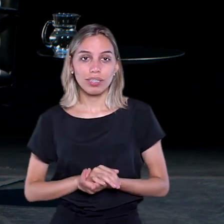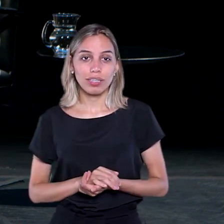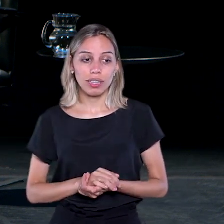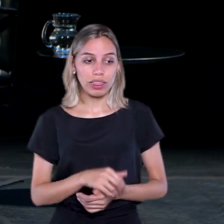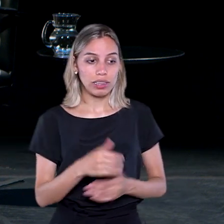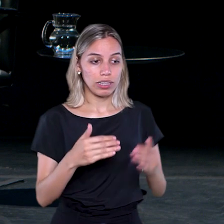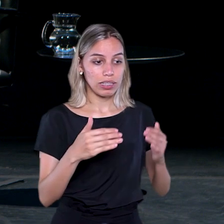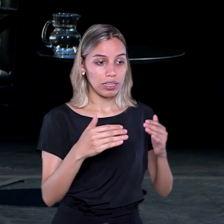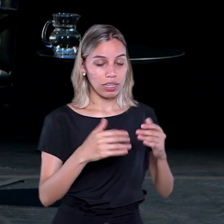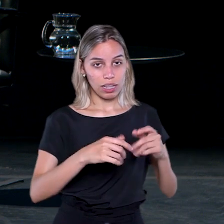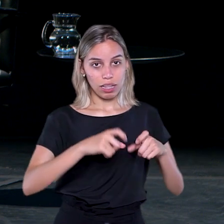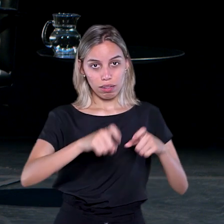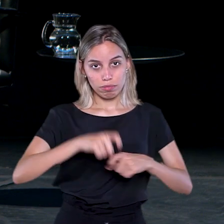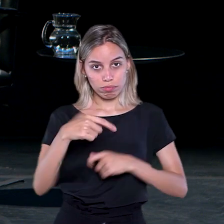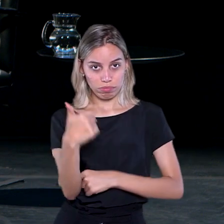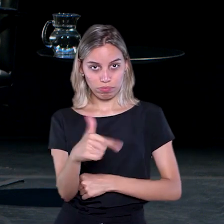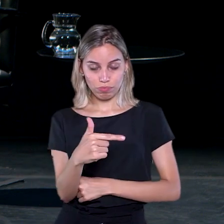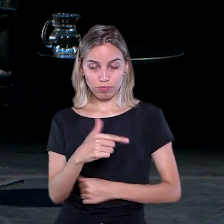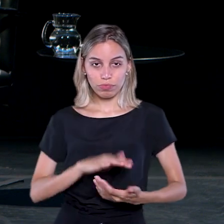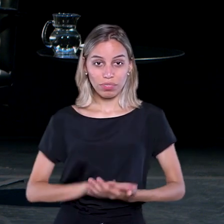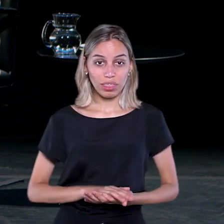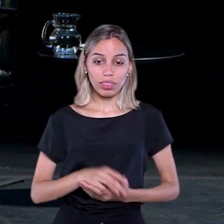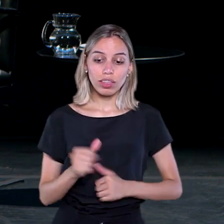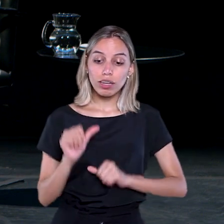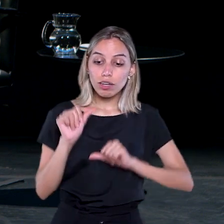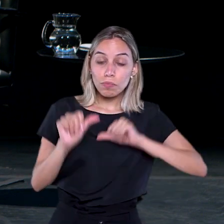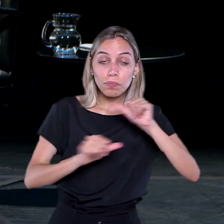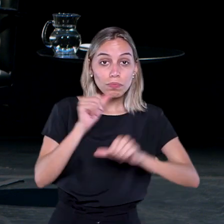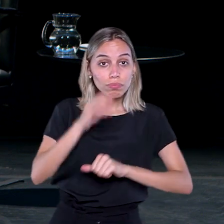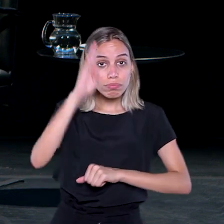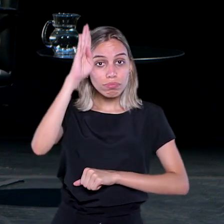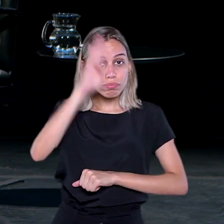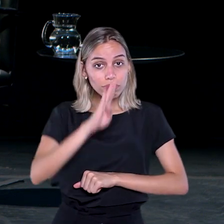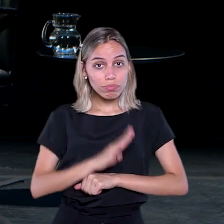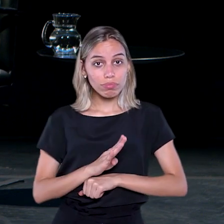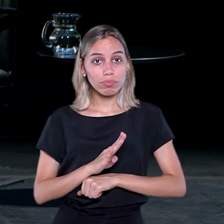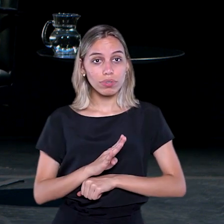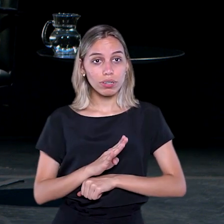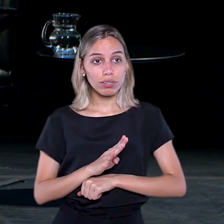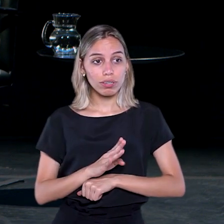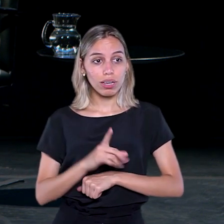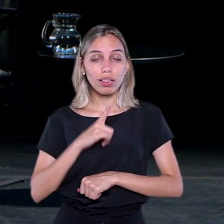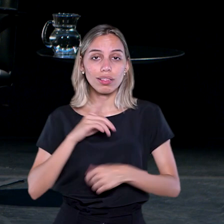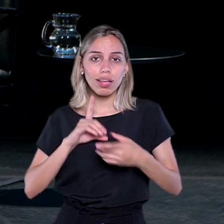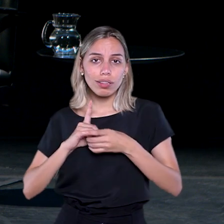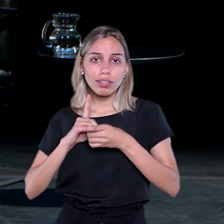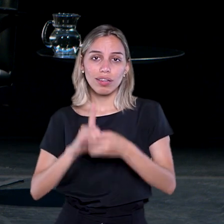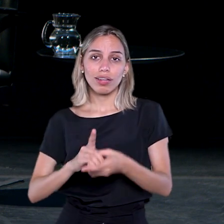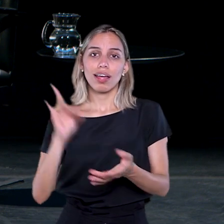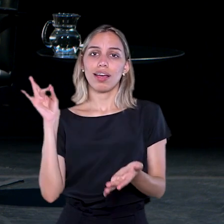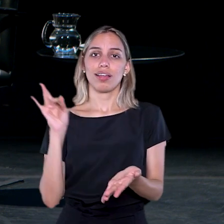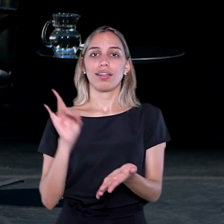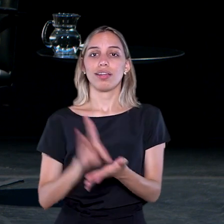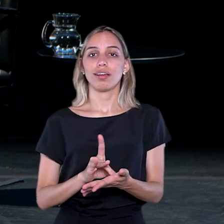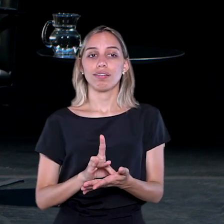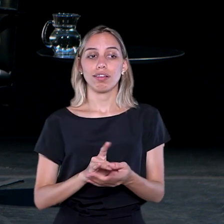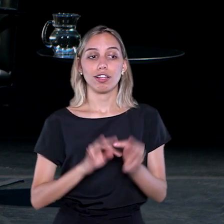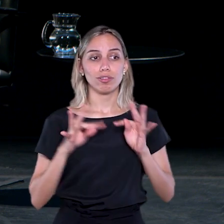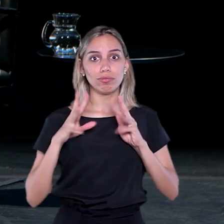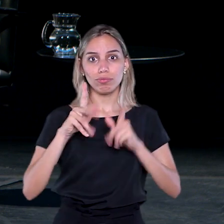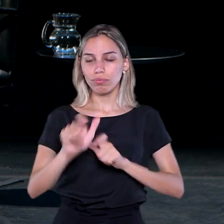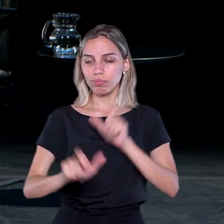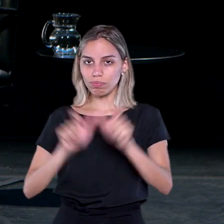eu, são as mulheres negras dizendo estamos aqui e estaremos aqui como quisermos ser, como somos, e não